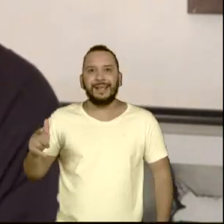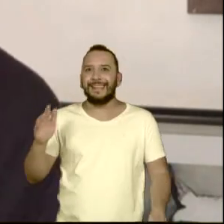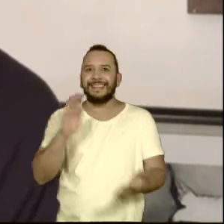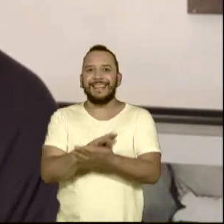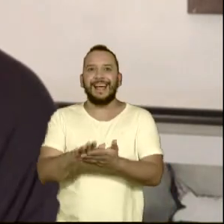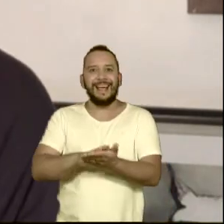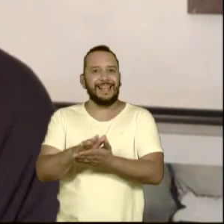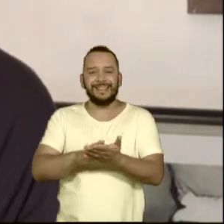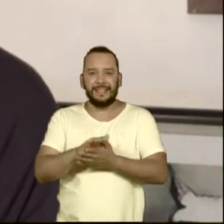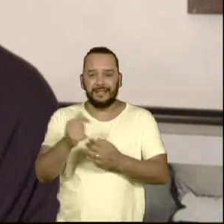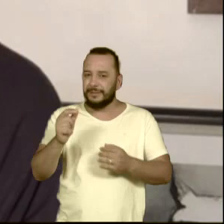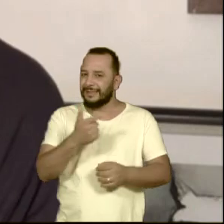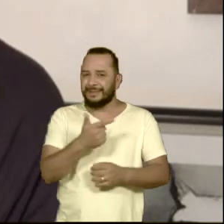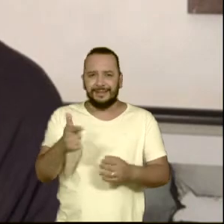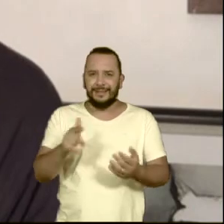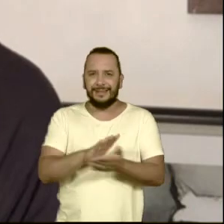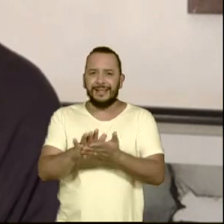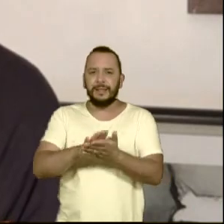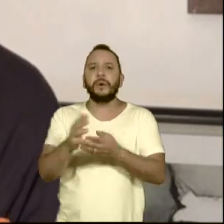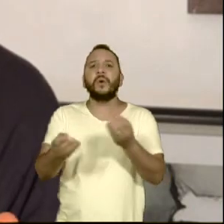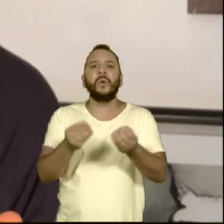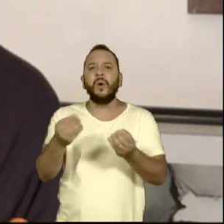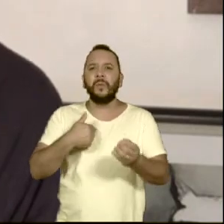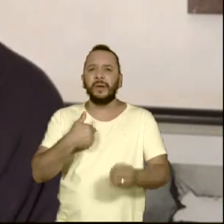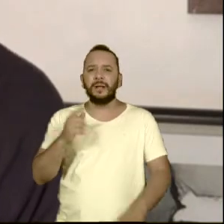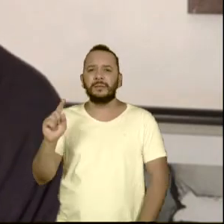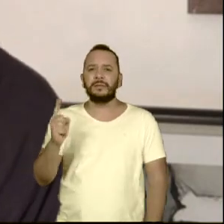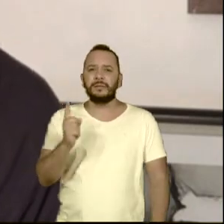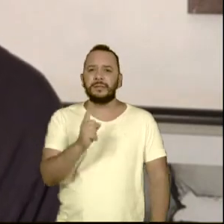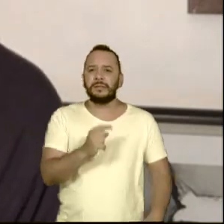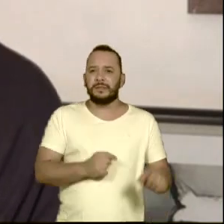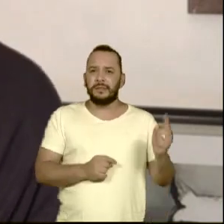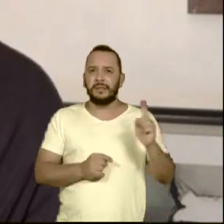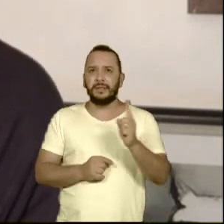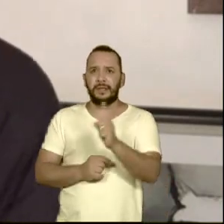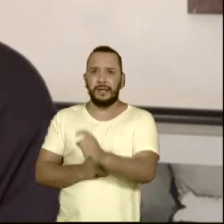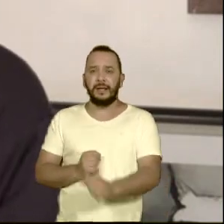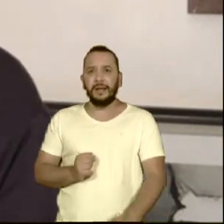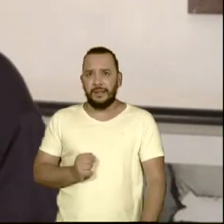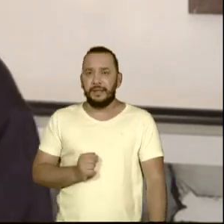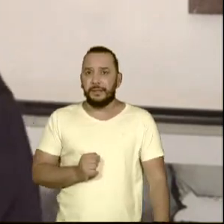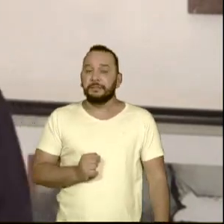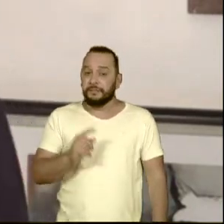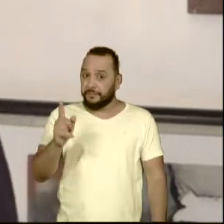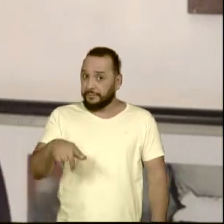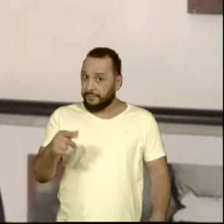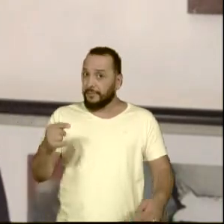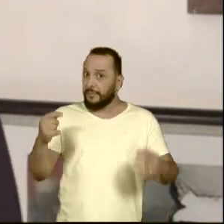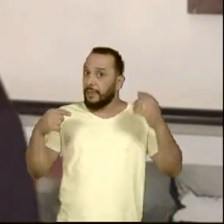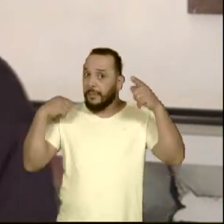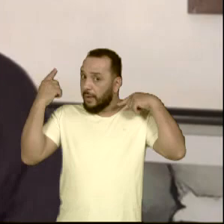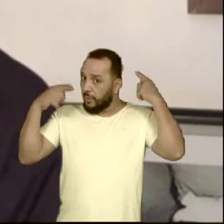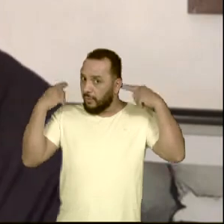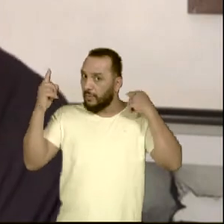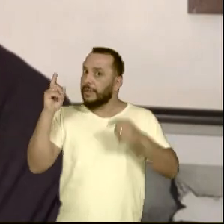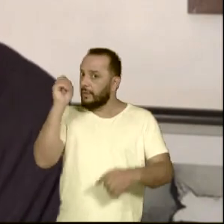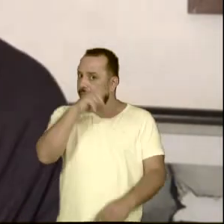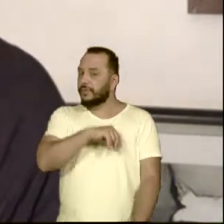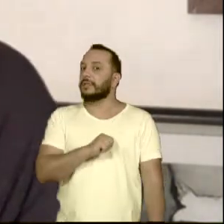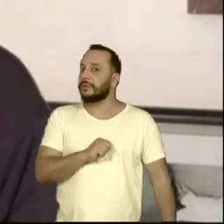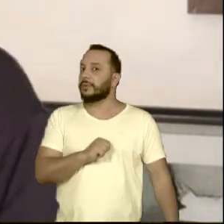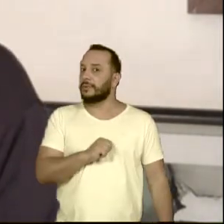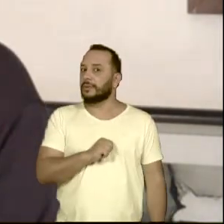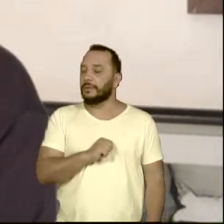nada. Pô, mas então como é que ele anda, como é que ele faz? É maluco, mágico e muito difícil de fazer.